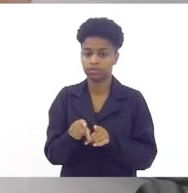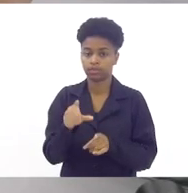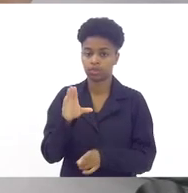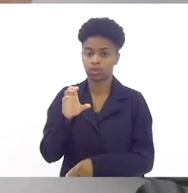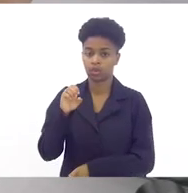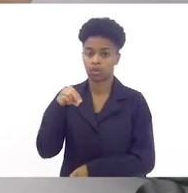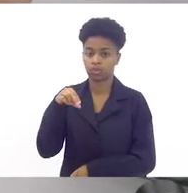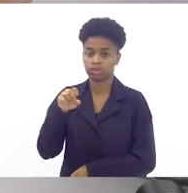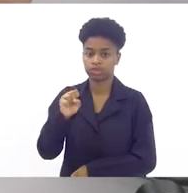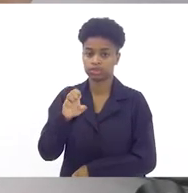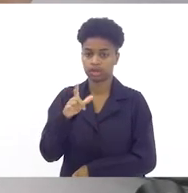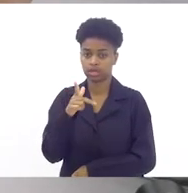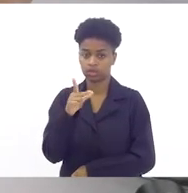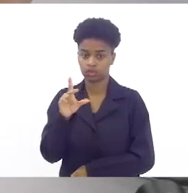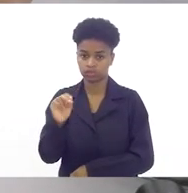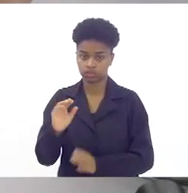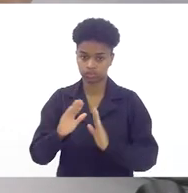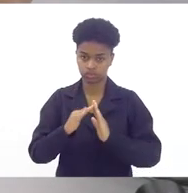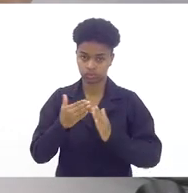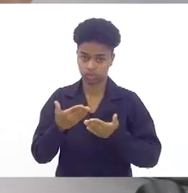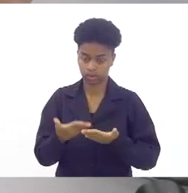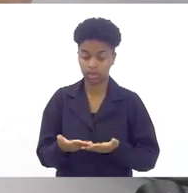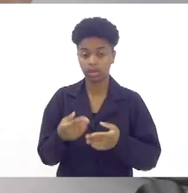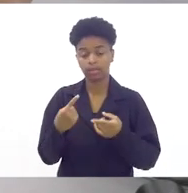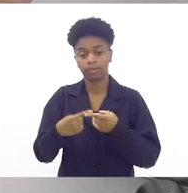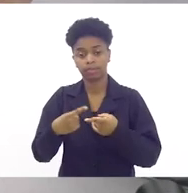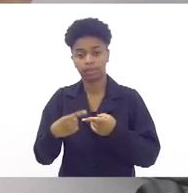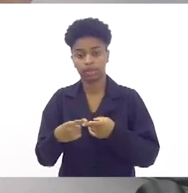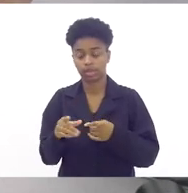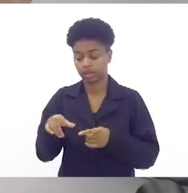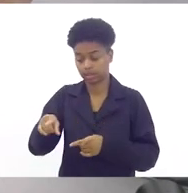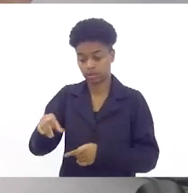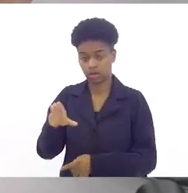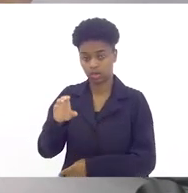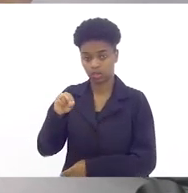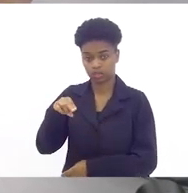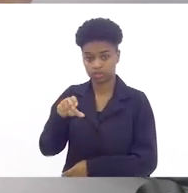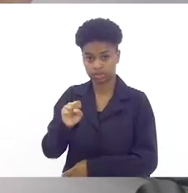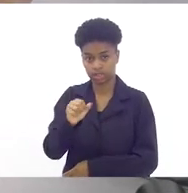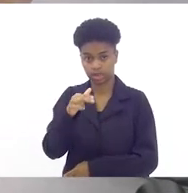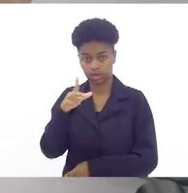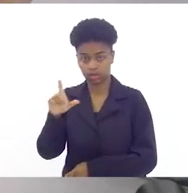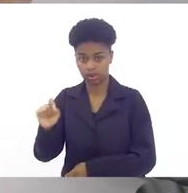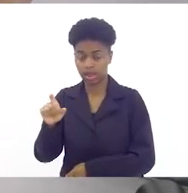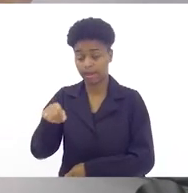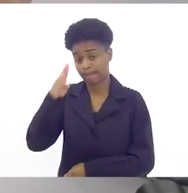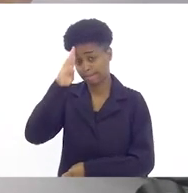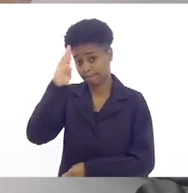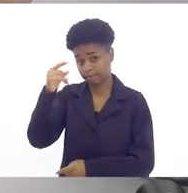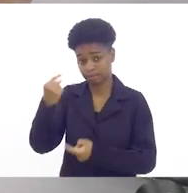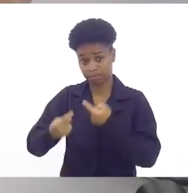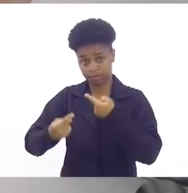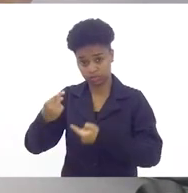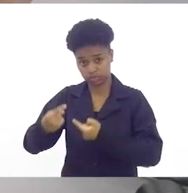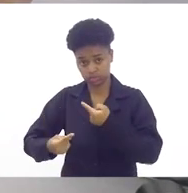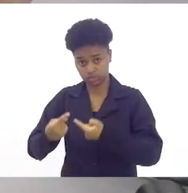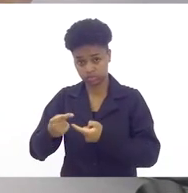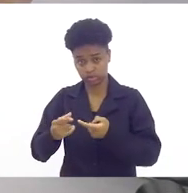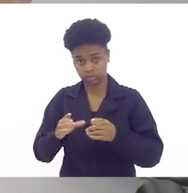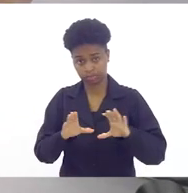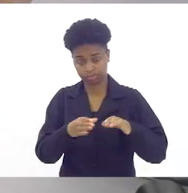escolar dessa unidade tendo em vista que o conselho é a mais Ampla discussão entre as comunidades